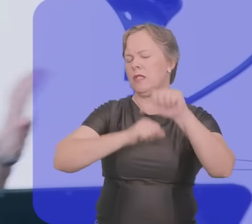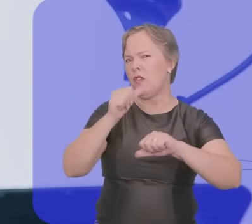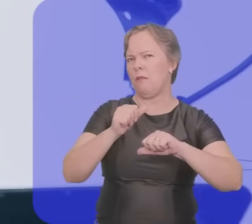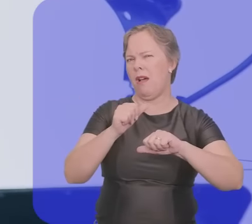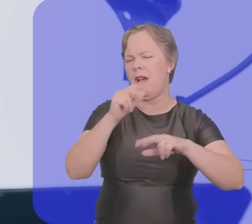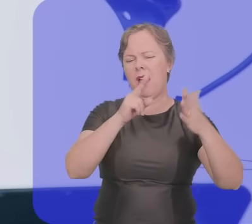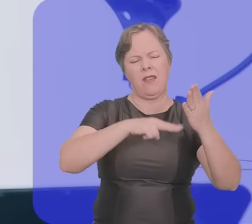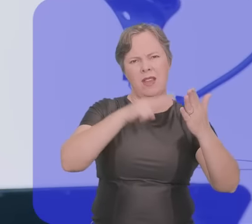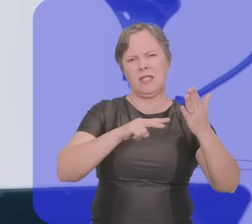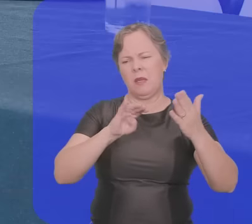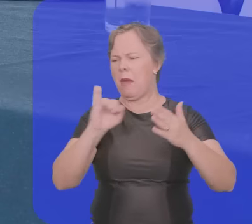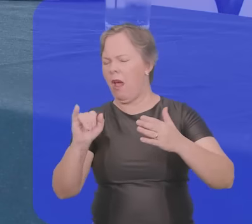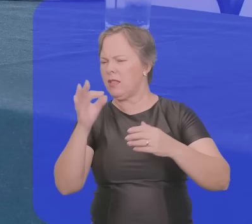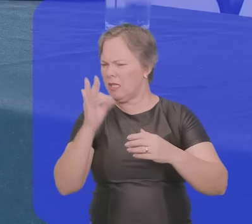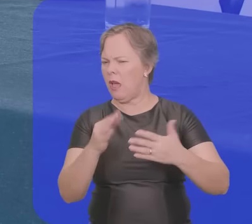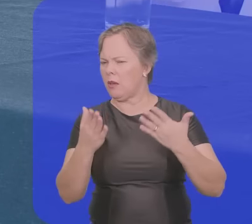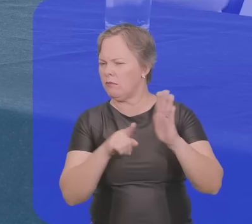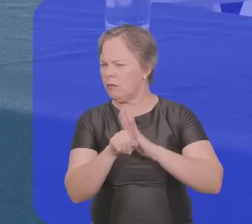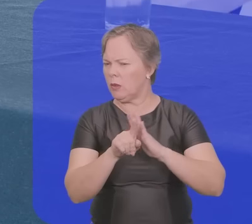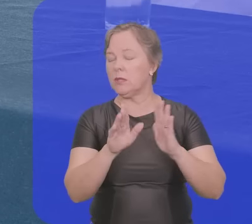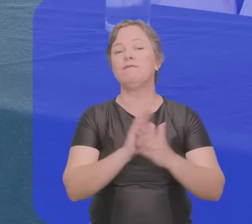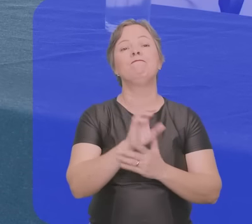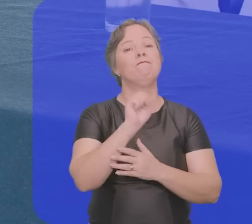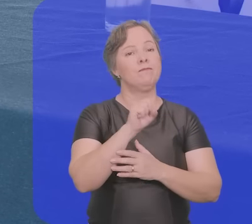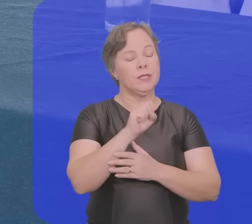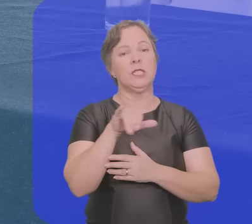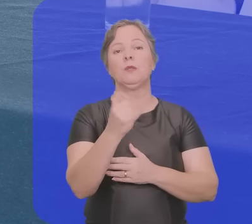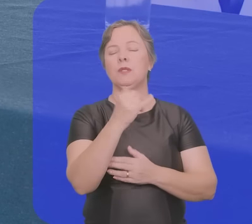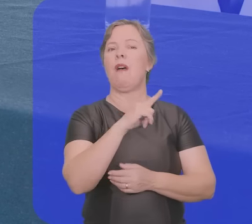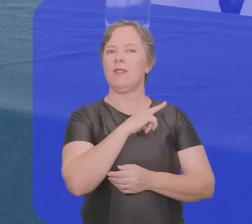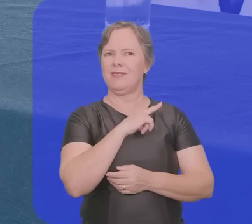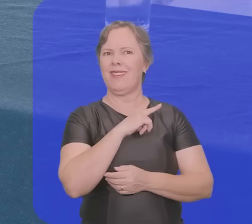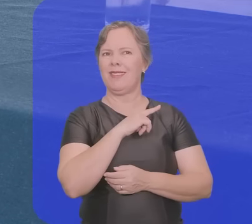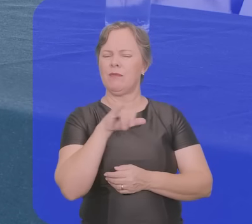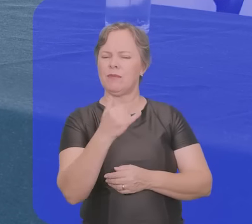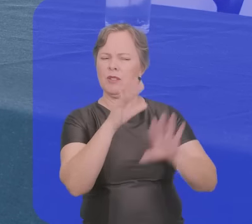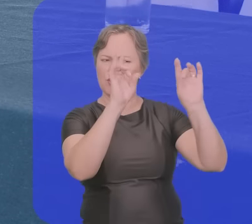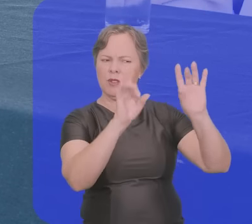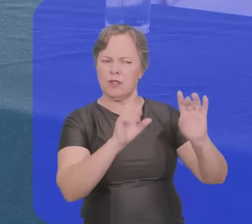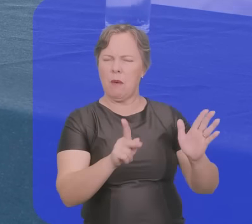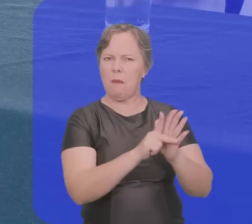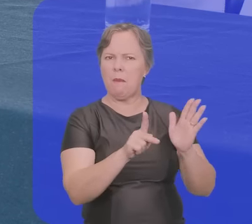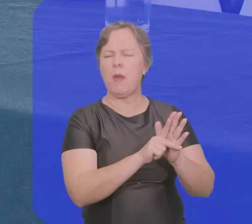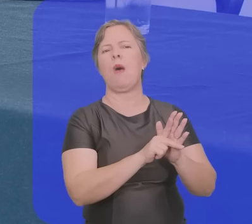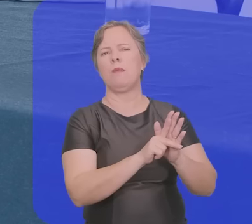termo correto é esse mesmo, né? Isso, existem oportunidades específicas de analista de